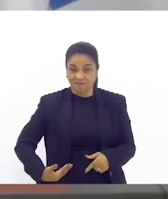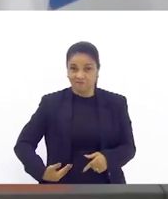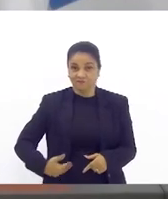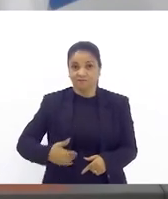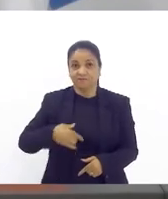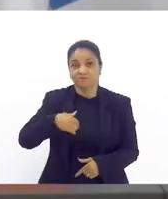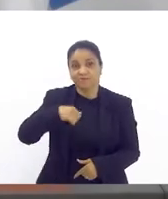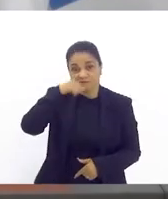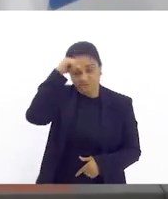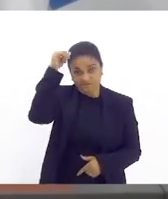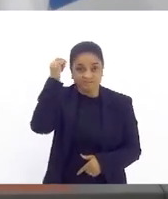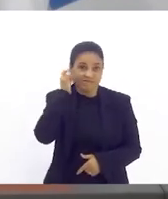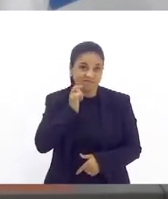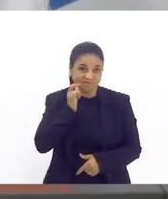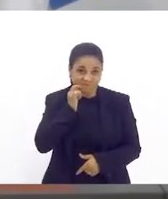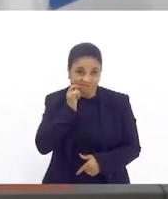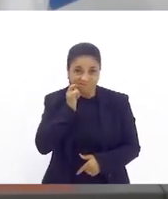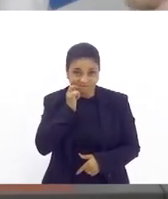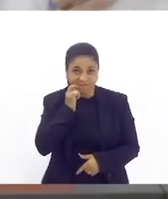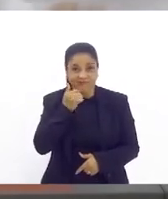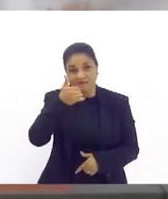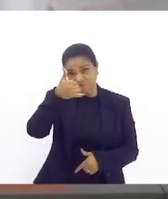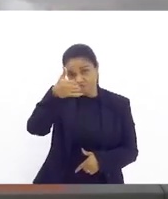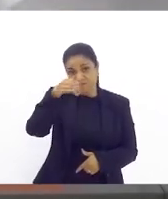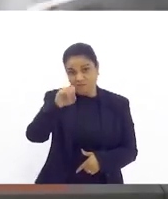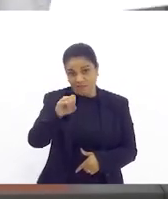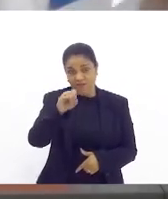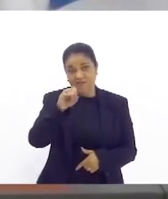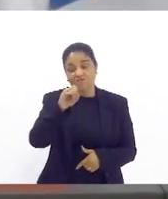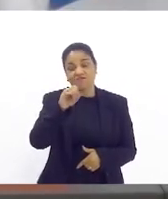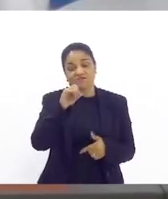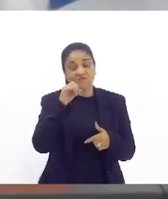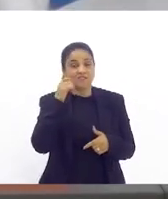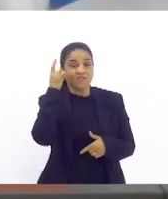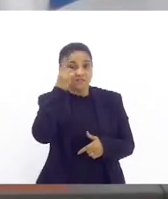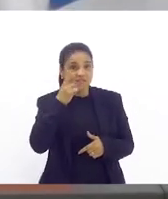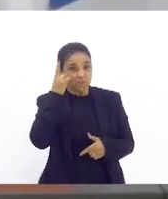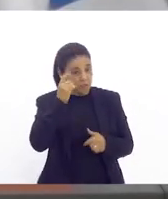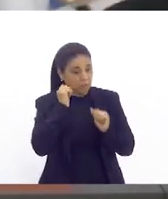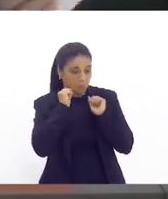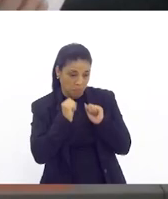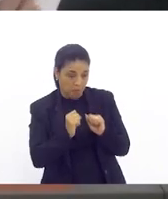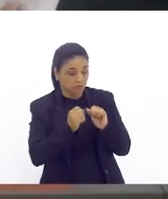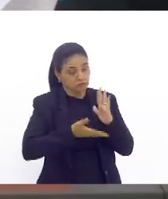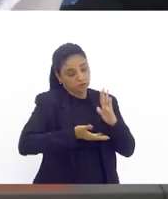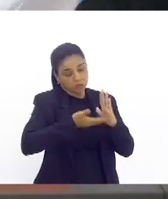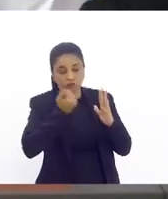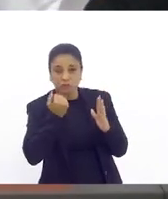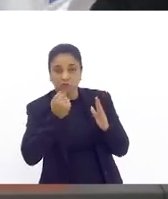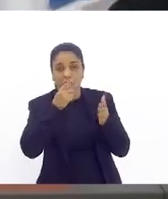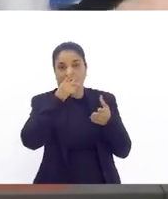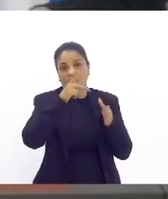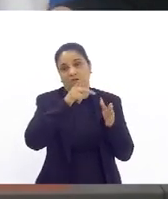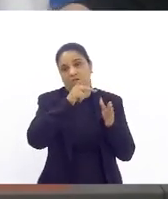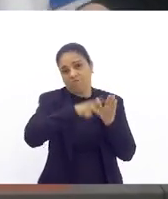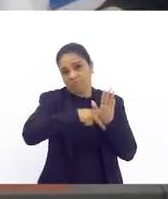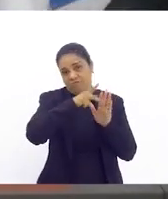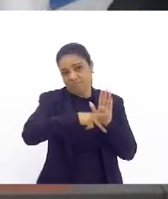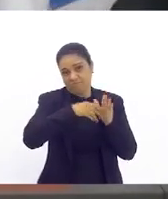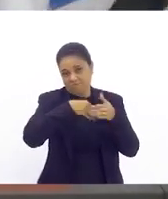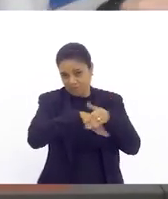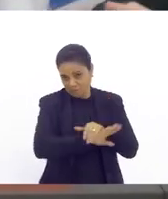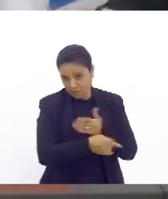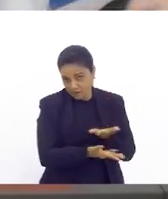foi eleito então também 10 deputados Podem pedir o arquivamento e diz o